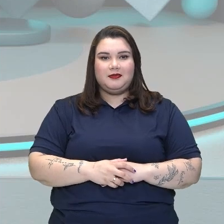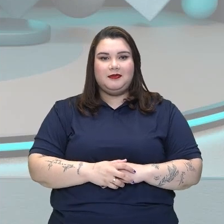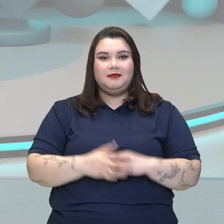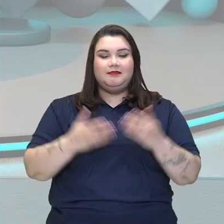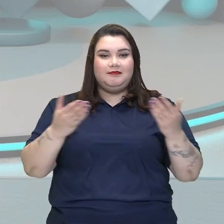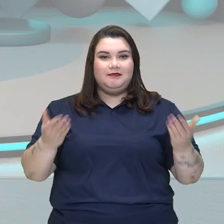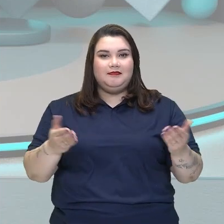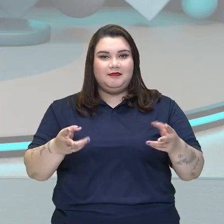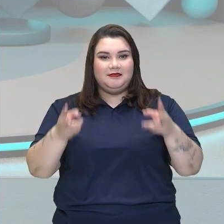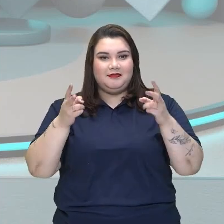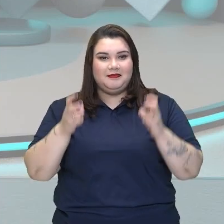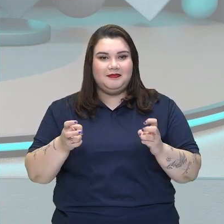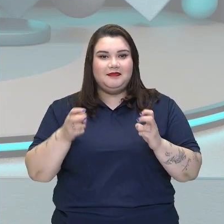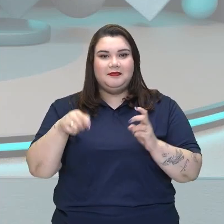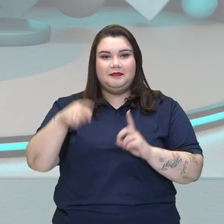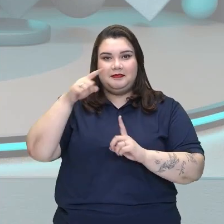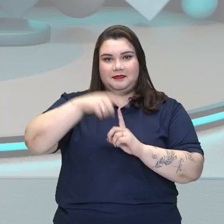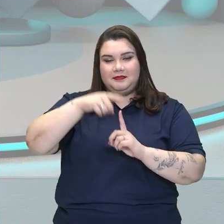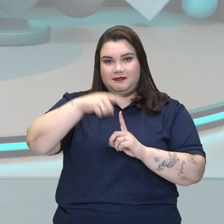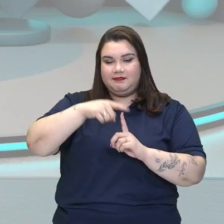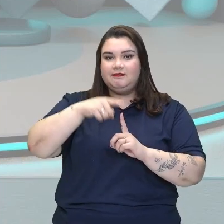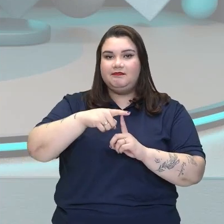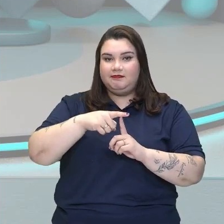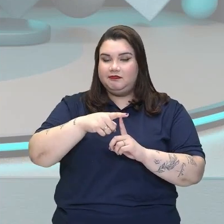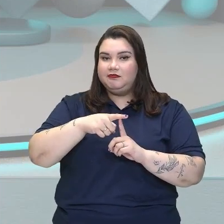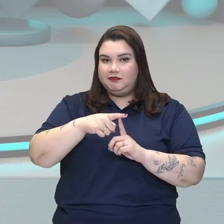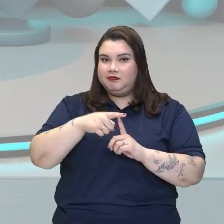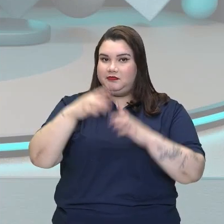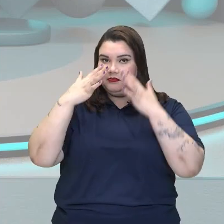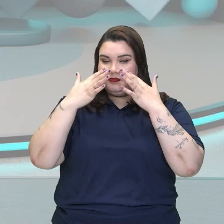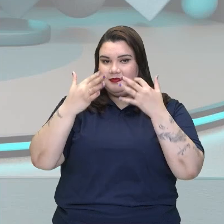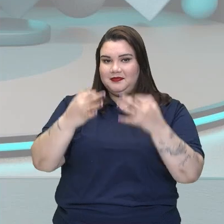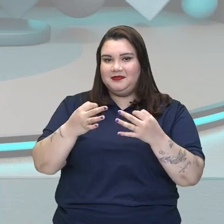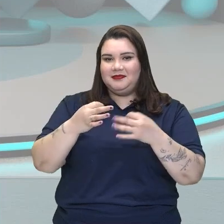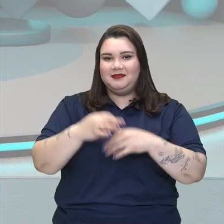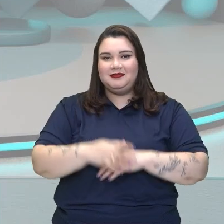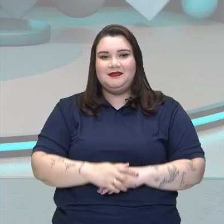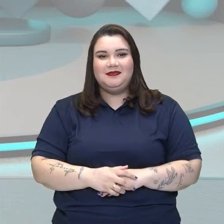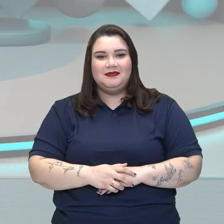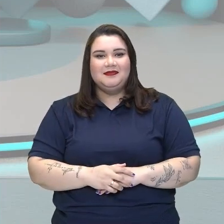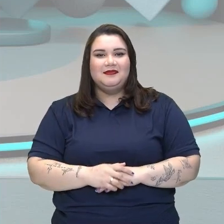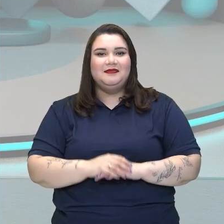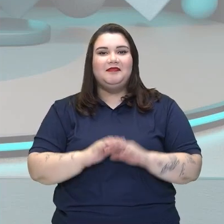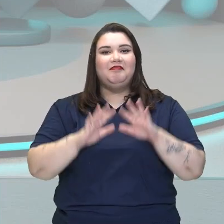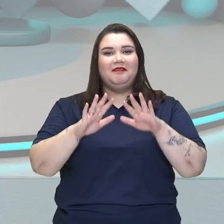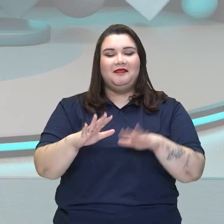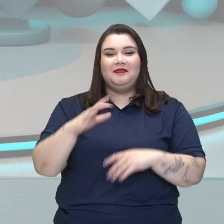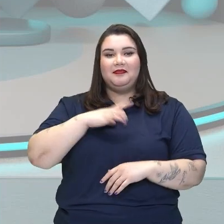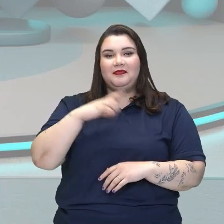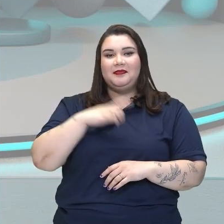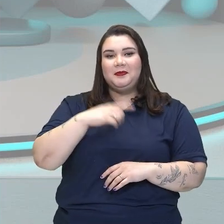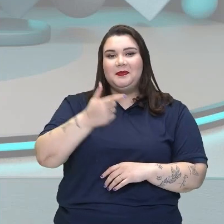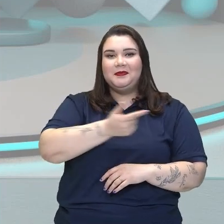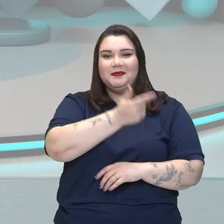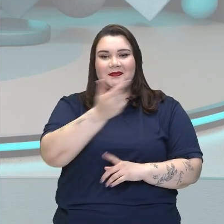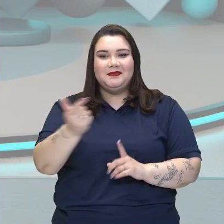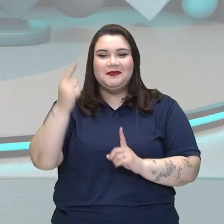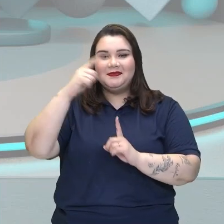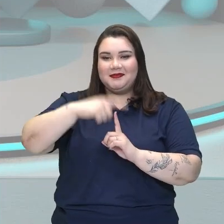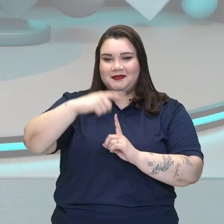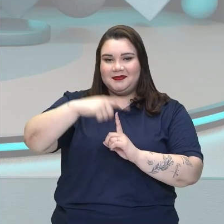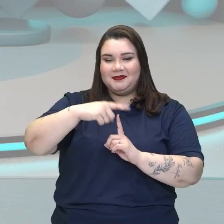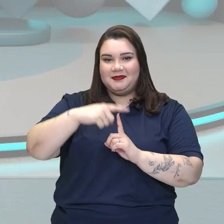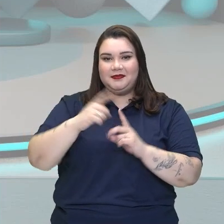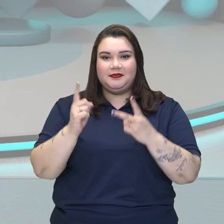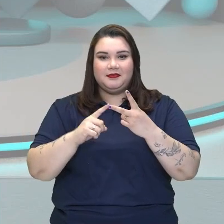a aparelhagem dela de segurança, né? Tá bom? Não é assim solta que vai fazer esse percurso. Aí nós temos aí o